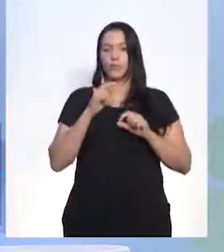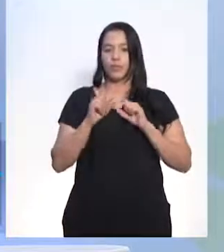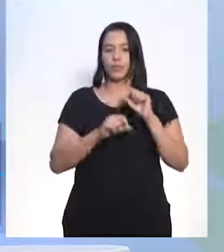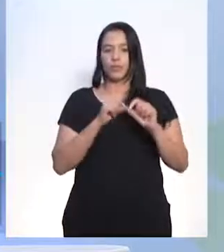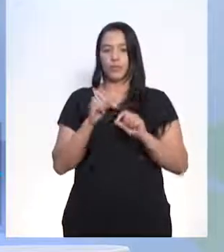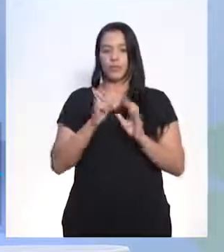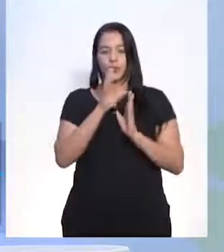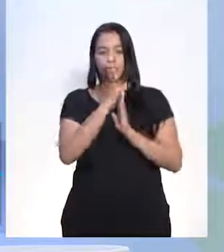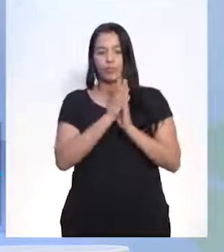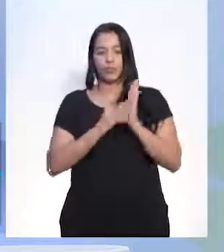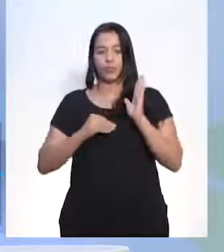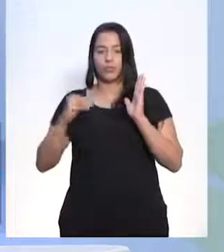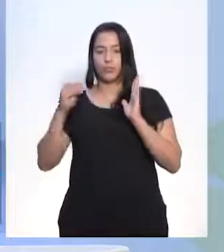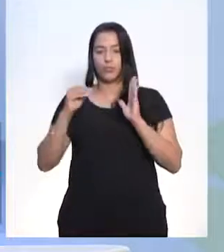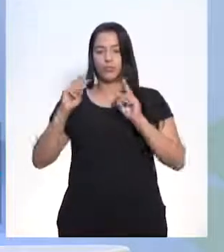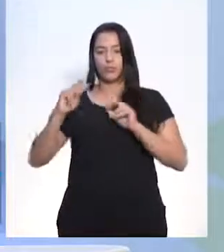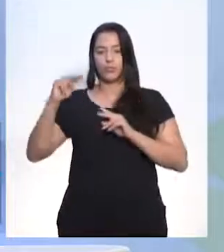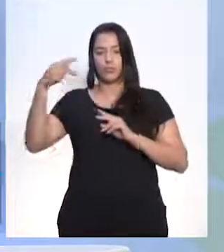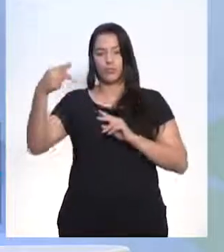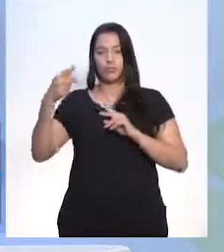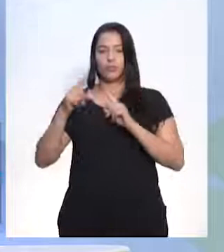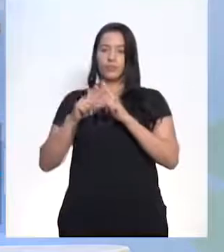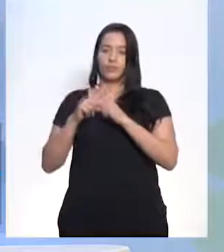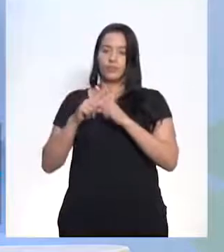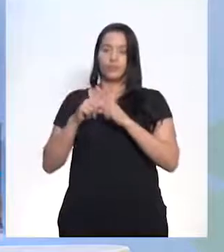passar os denominadores multiplicando,